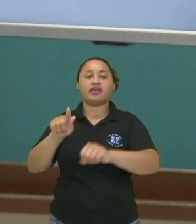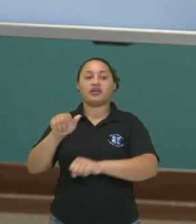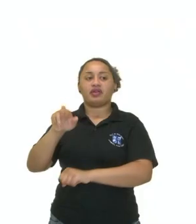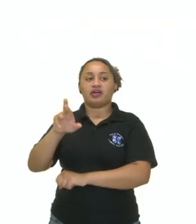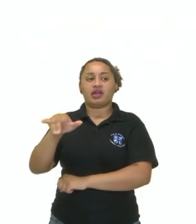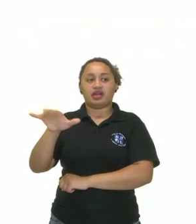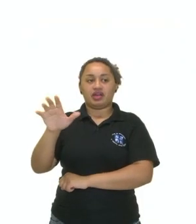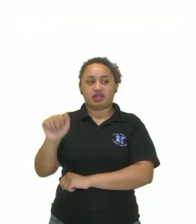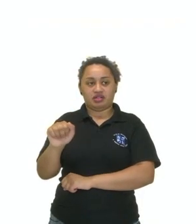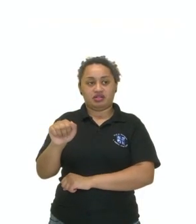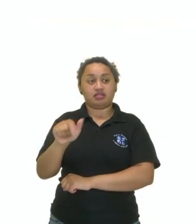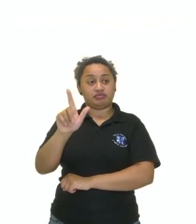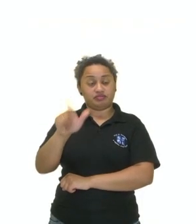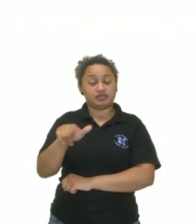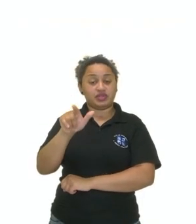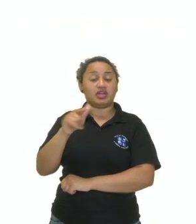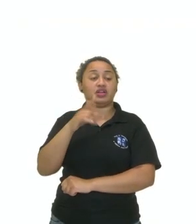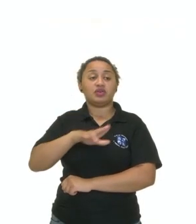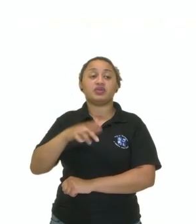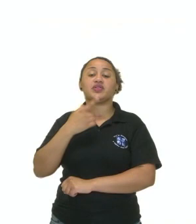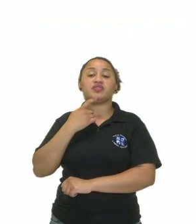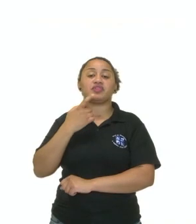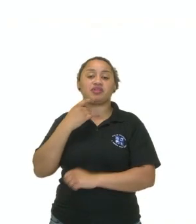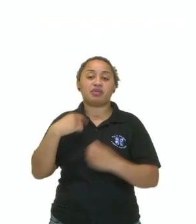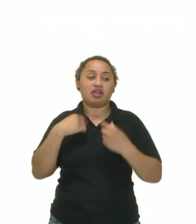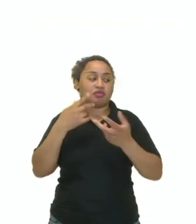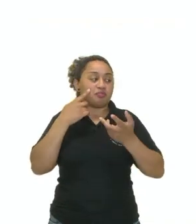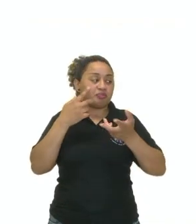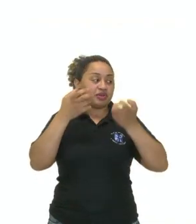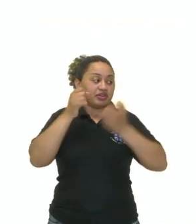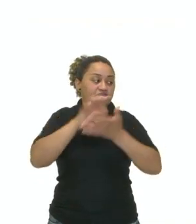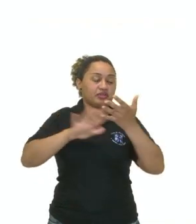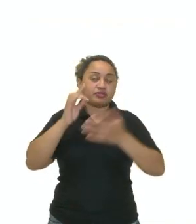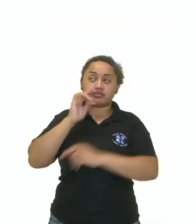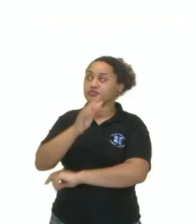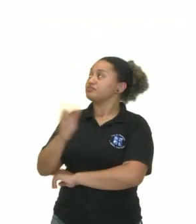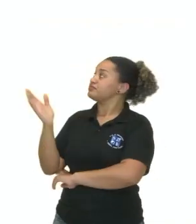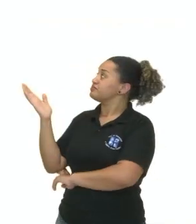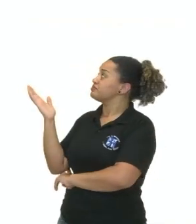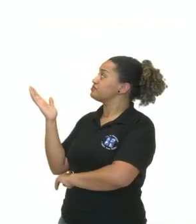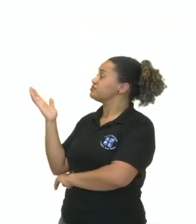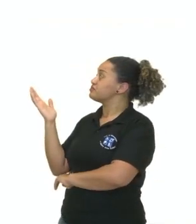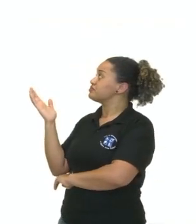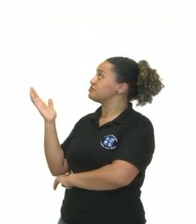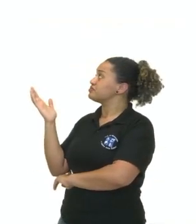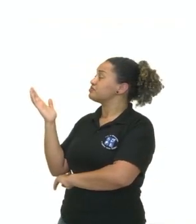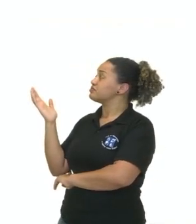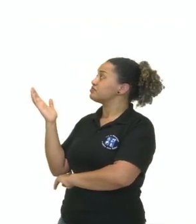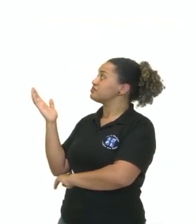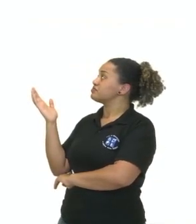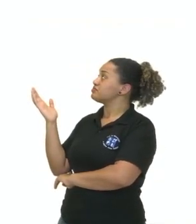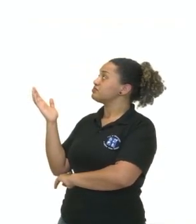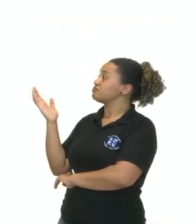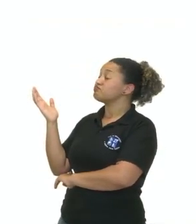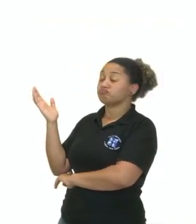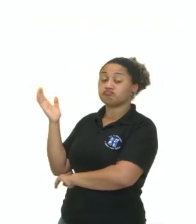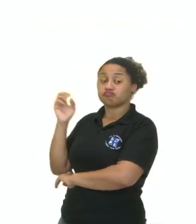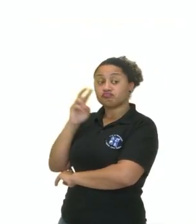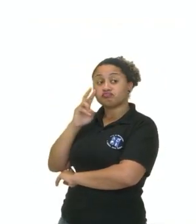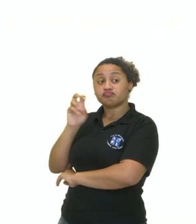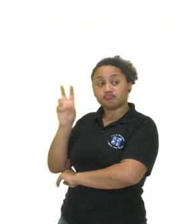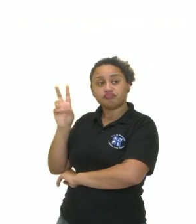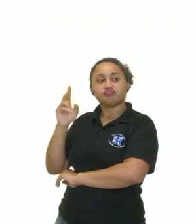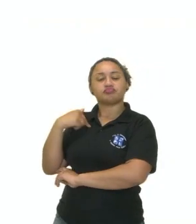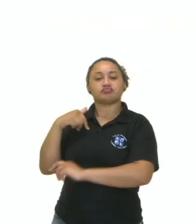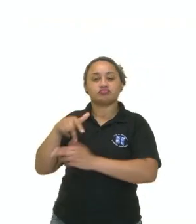galera. E diz, olha que bacana, apesar do chamado Vercingetorix estar se entregando ao